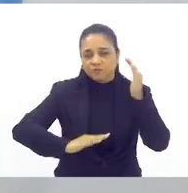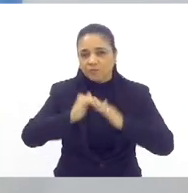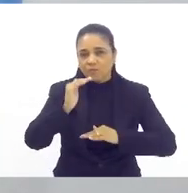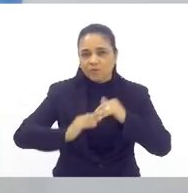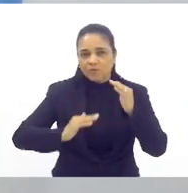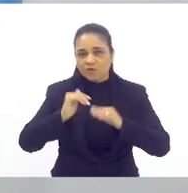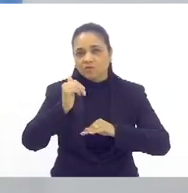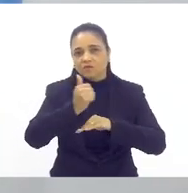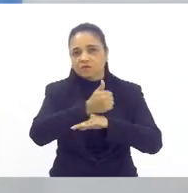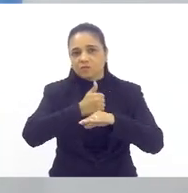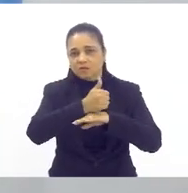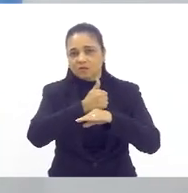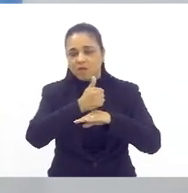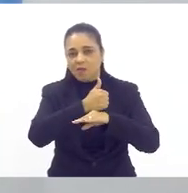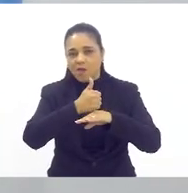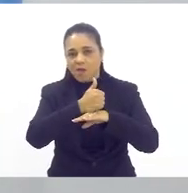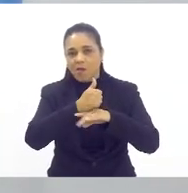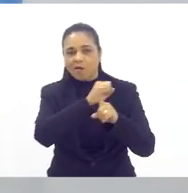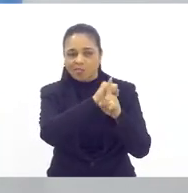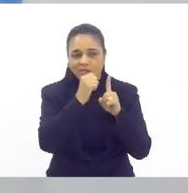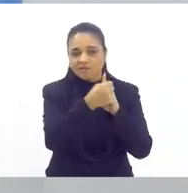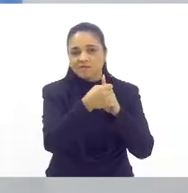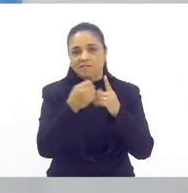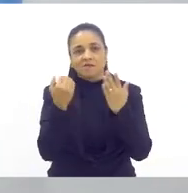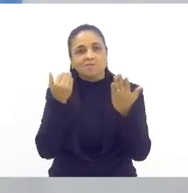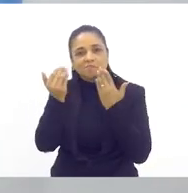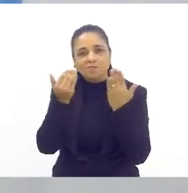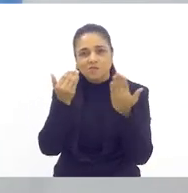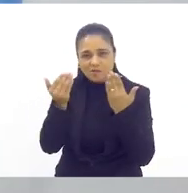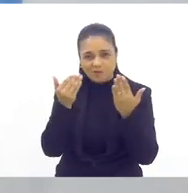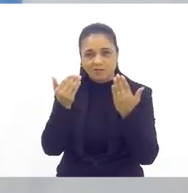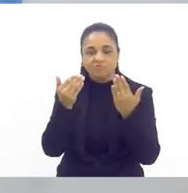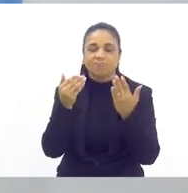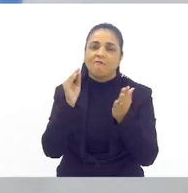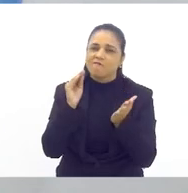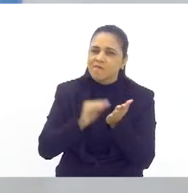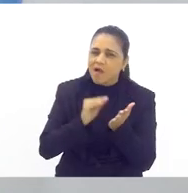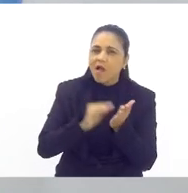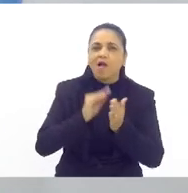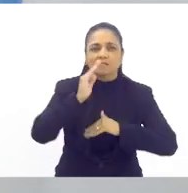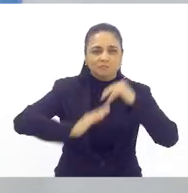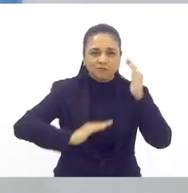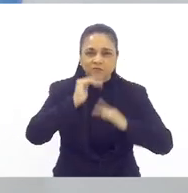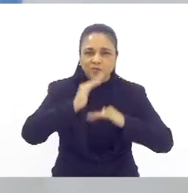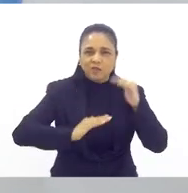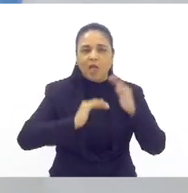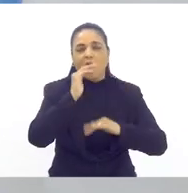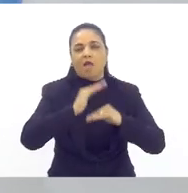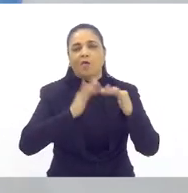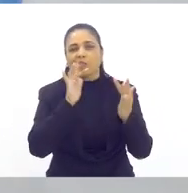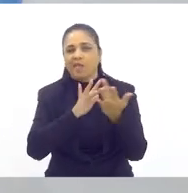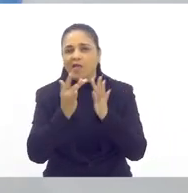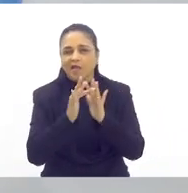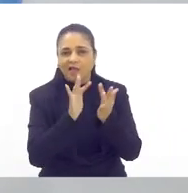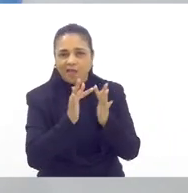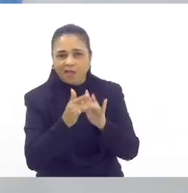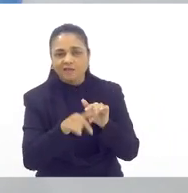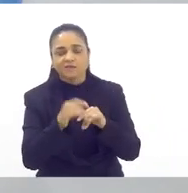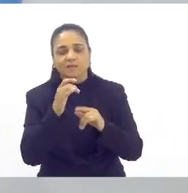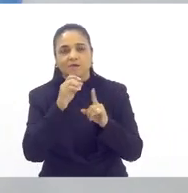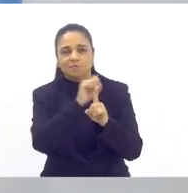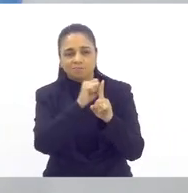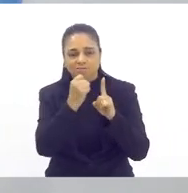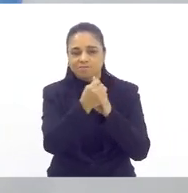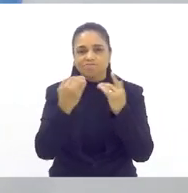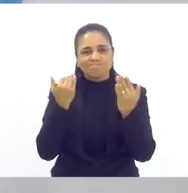da assistência e dá psicologia a gente tem uma carência na rede como foi colocada aqui para psicologia